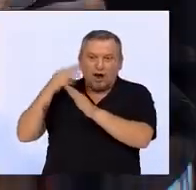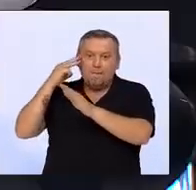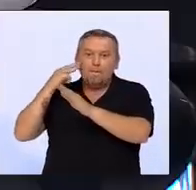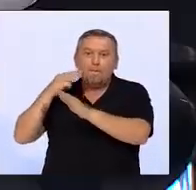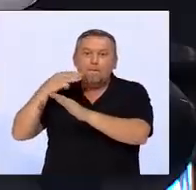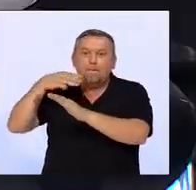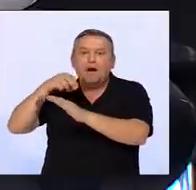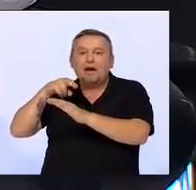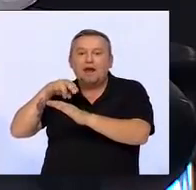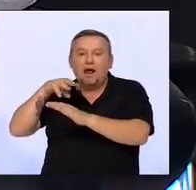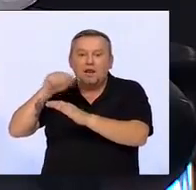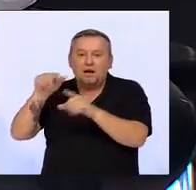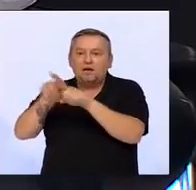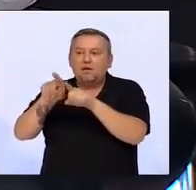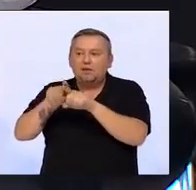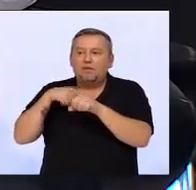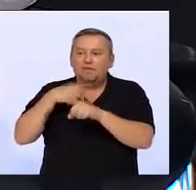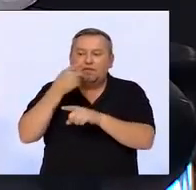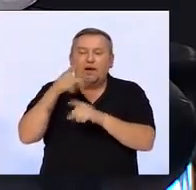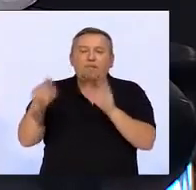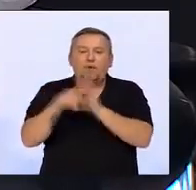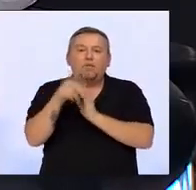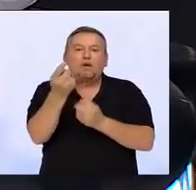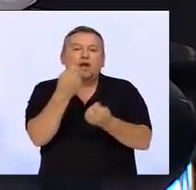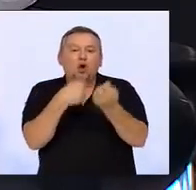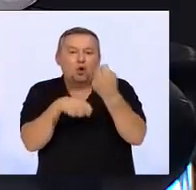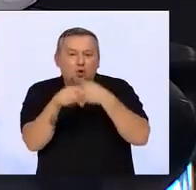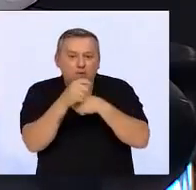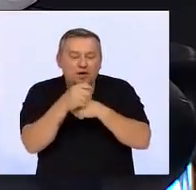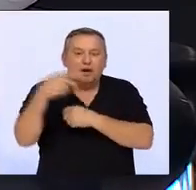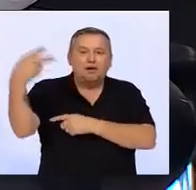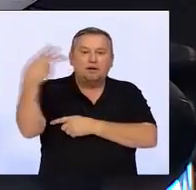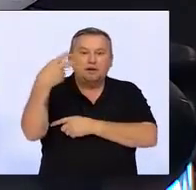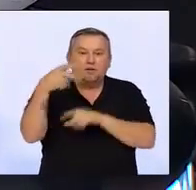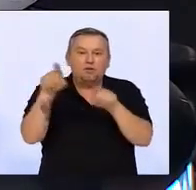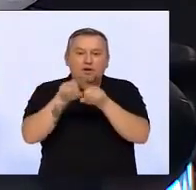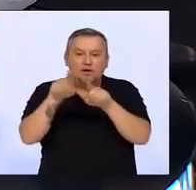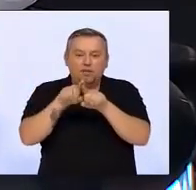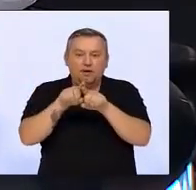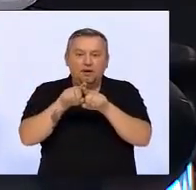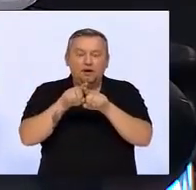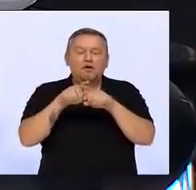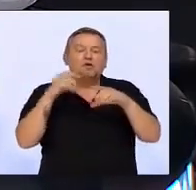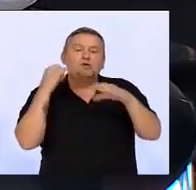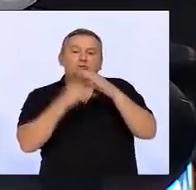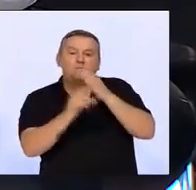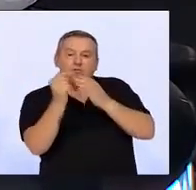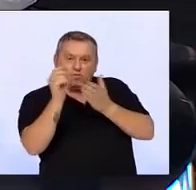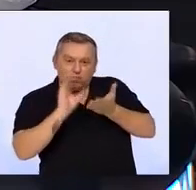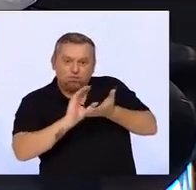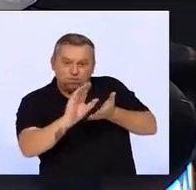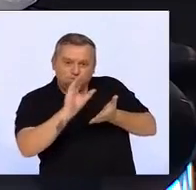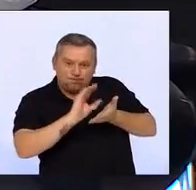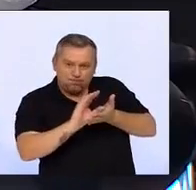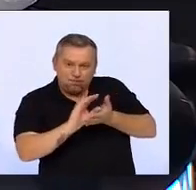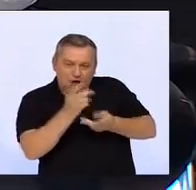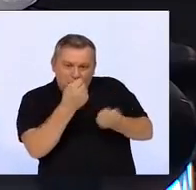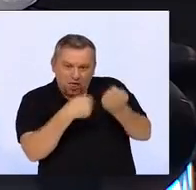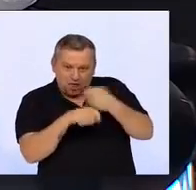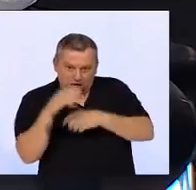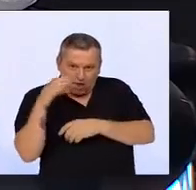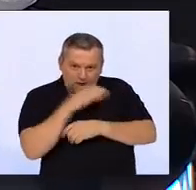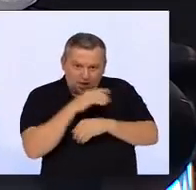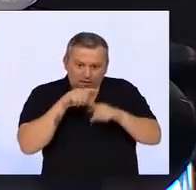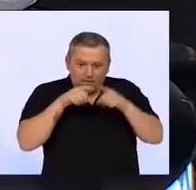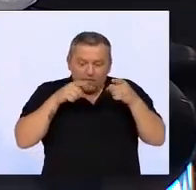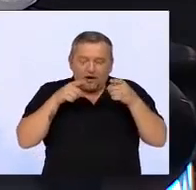relação à primeira questão da economia, segundo, os investimentos na economia de imediato, mas já na direção